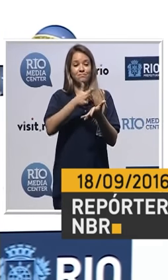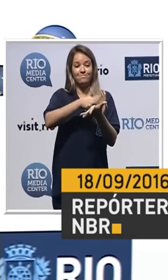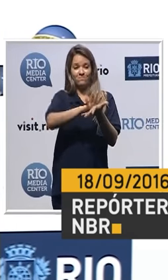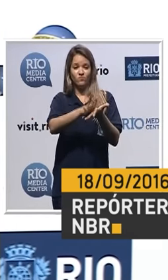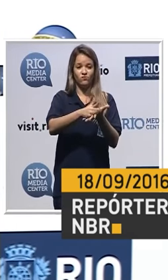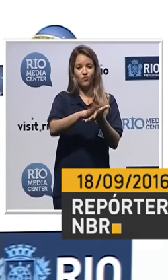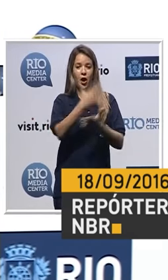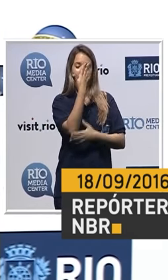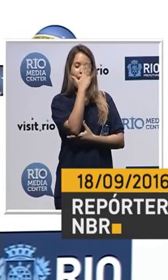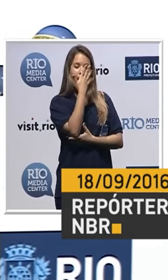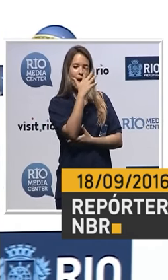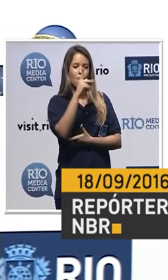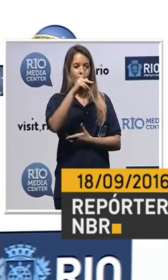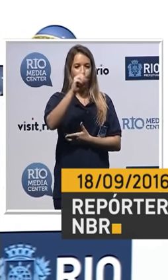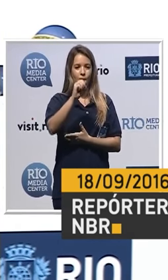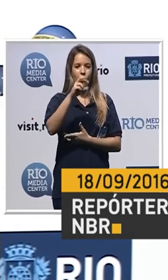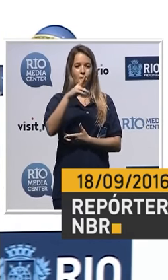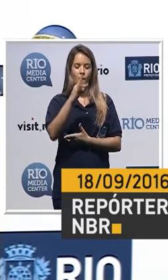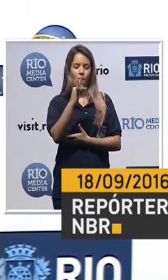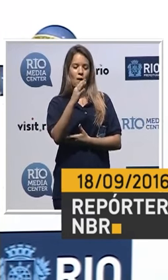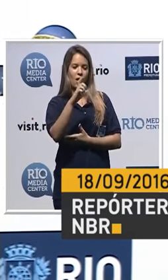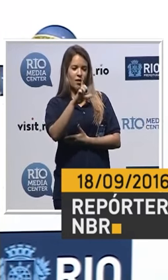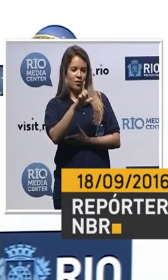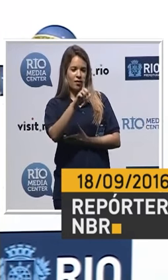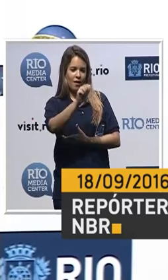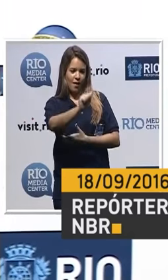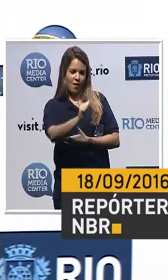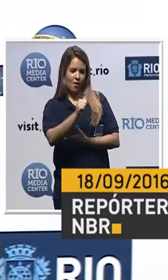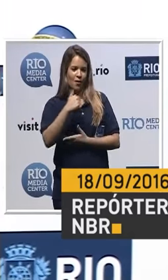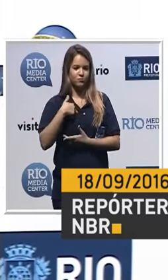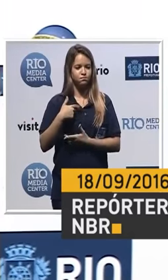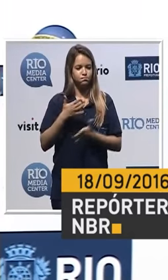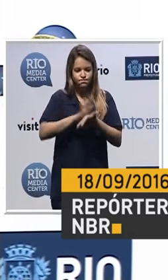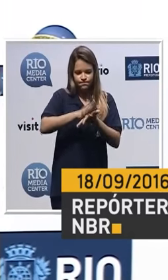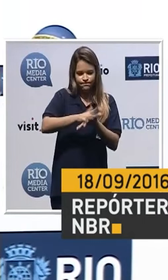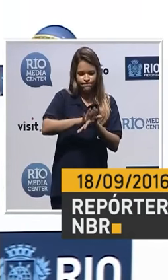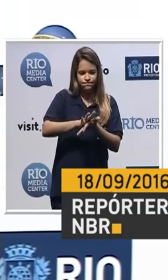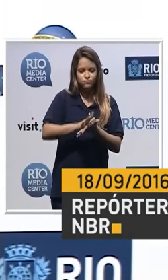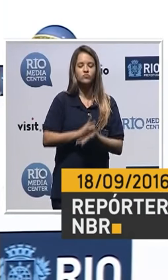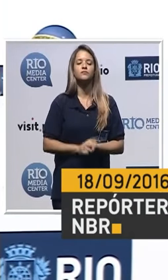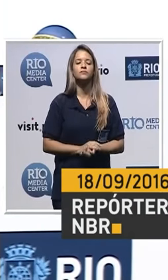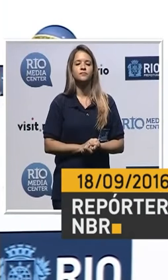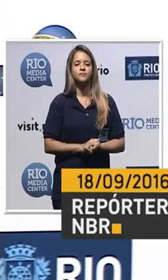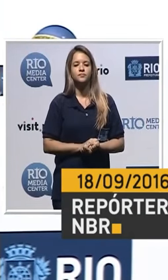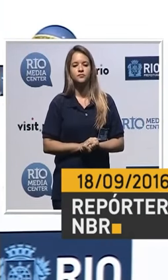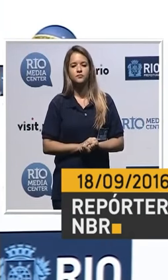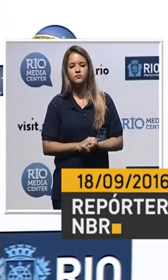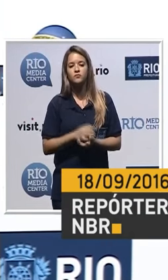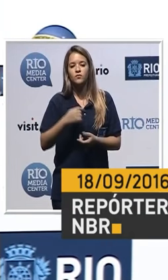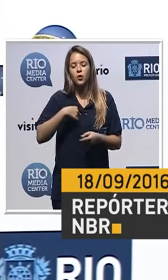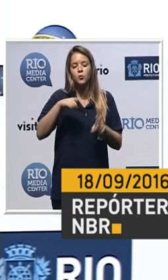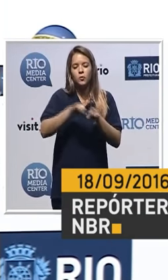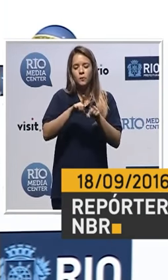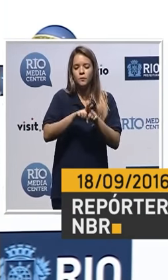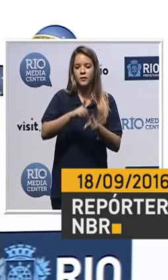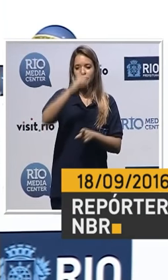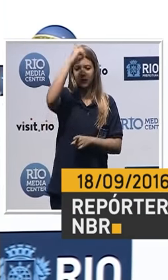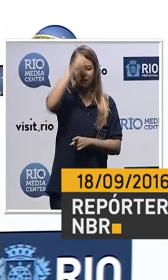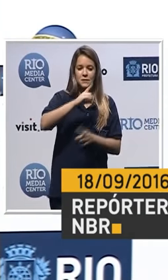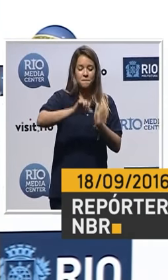da primeira escola de samba voltada para pessoas com deficiência, chamada Embaixadores da Alegria.